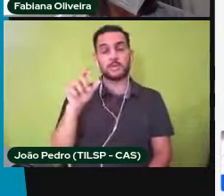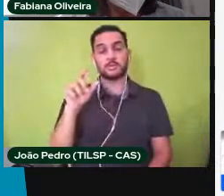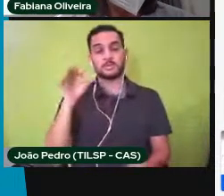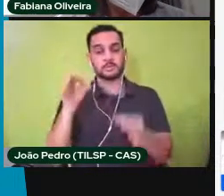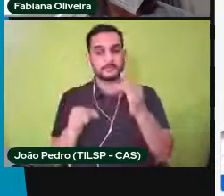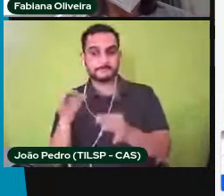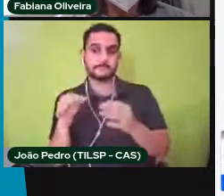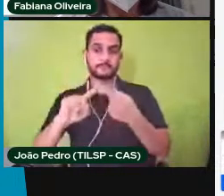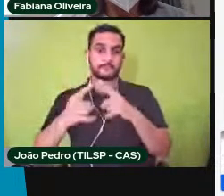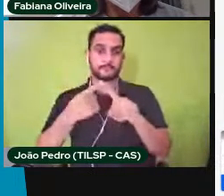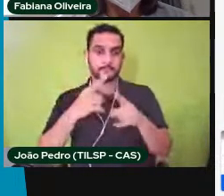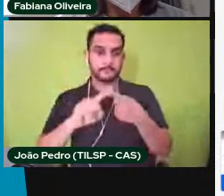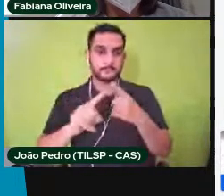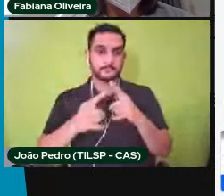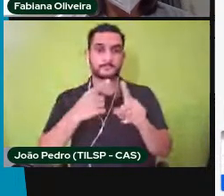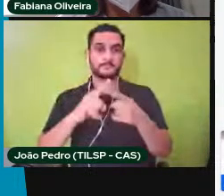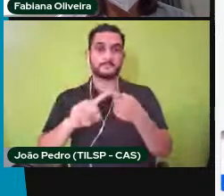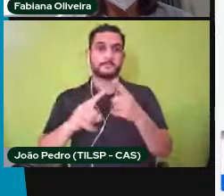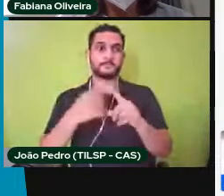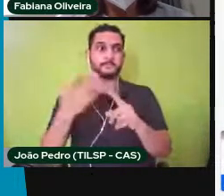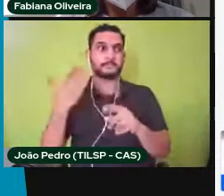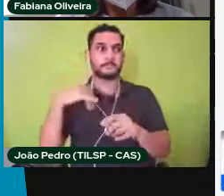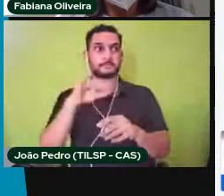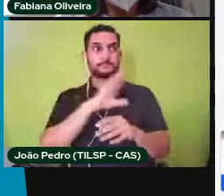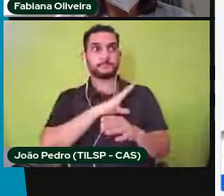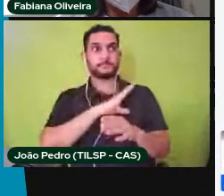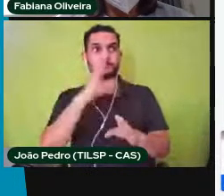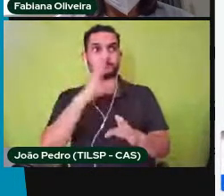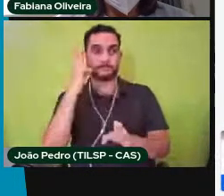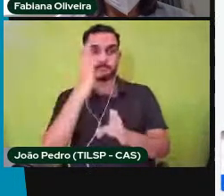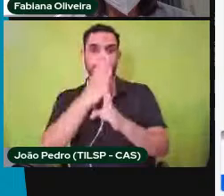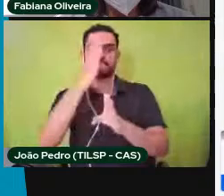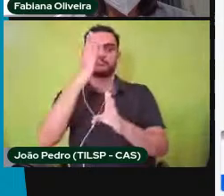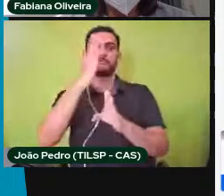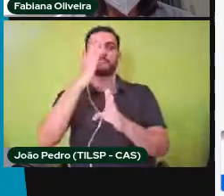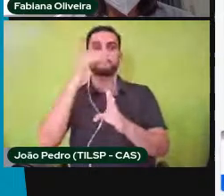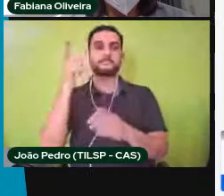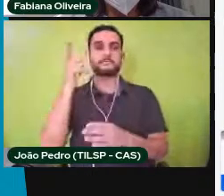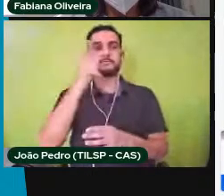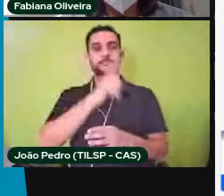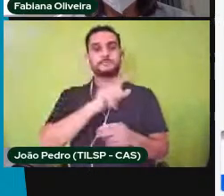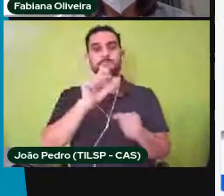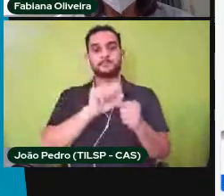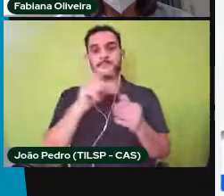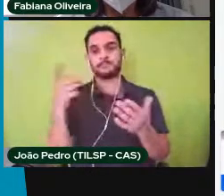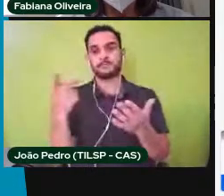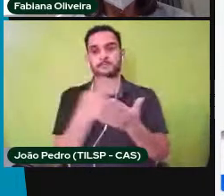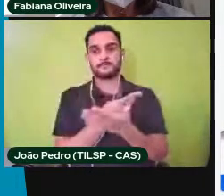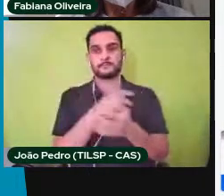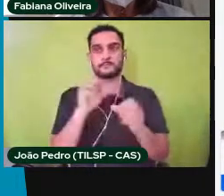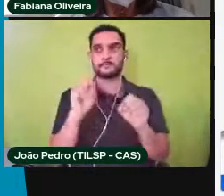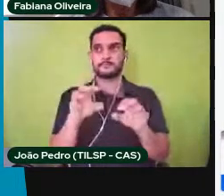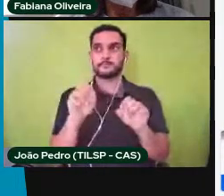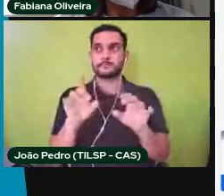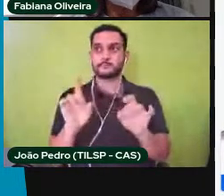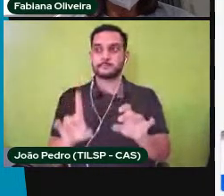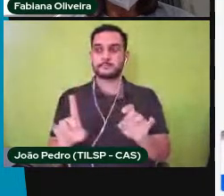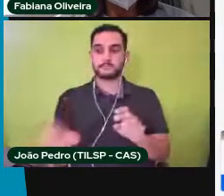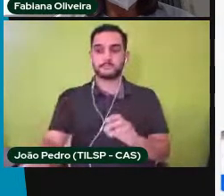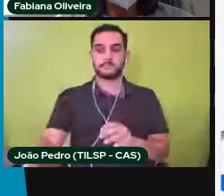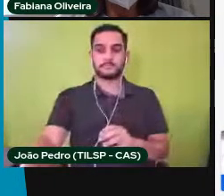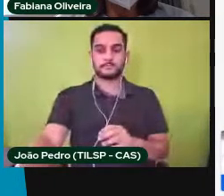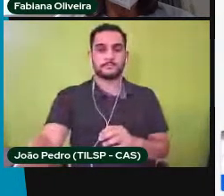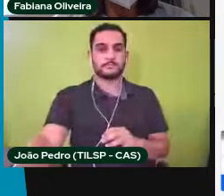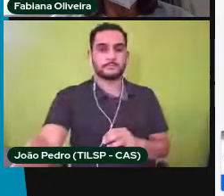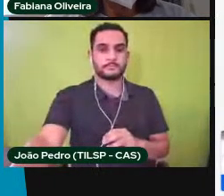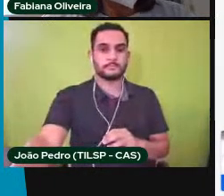tesouro que nós estamos descobrindo para poder implementar a educação especial, e de repente